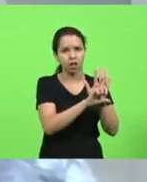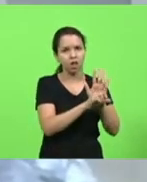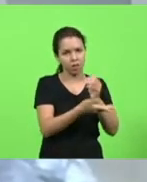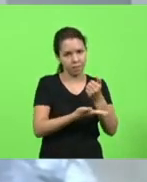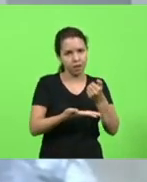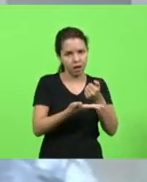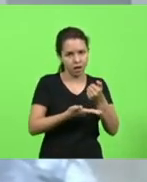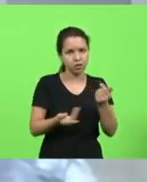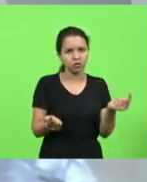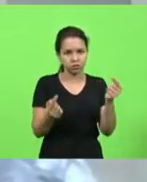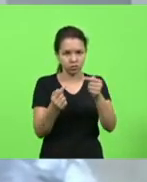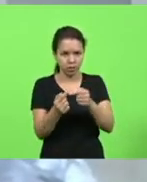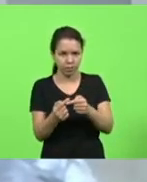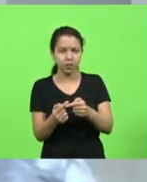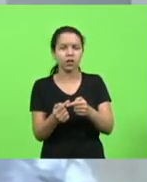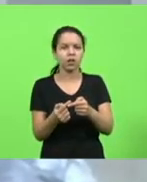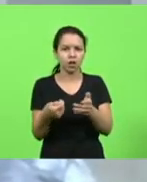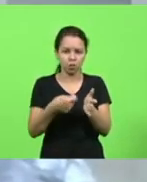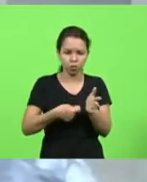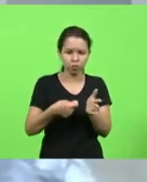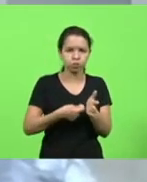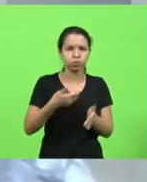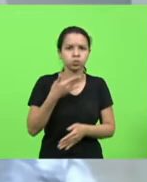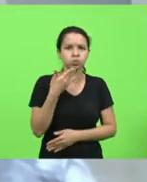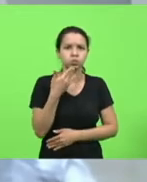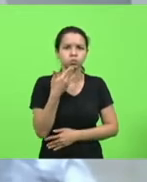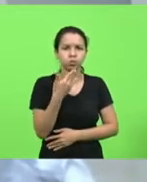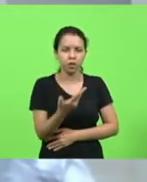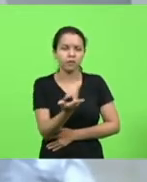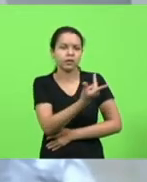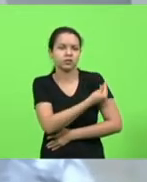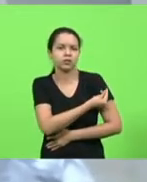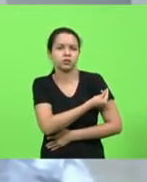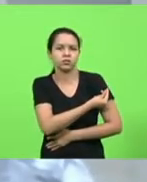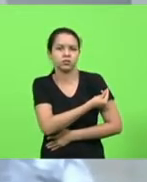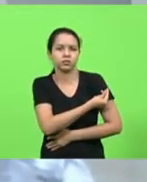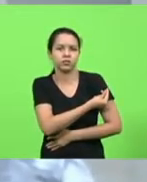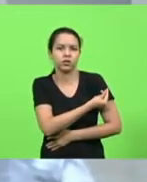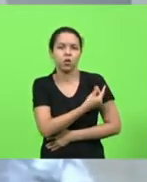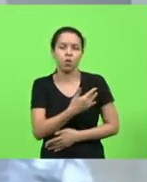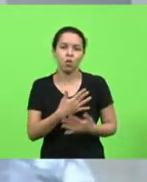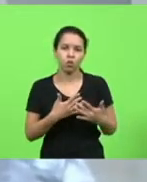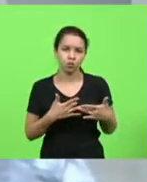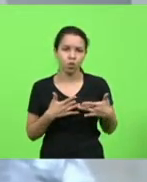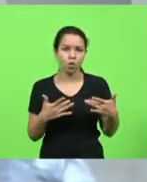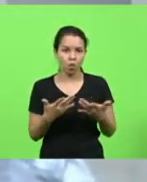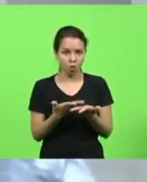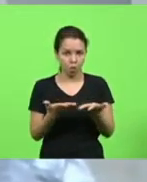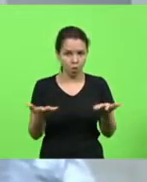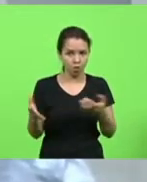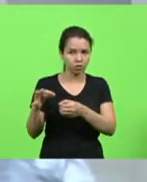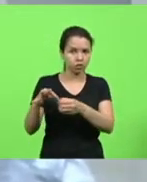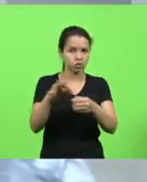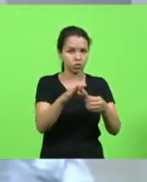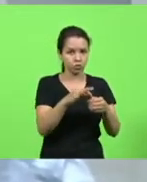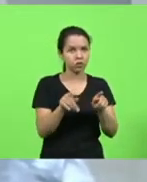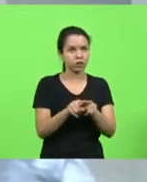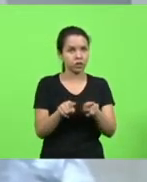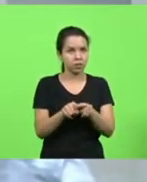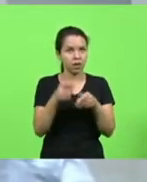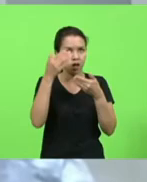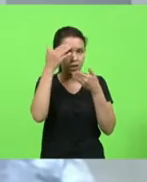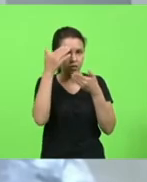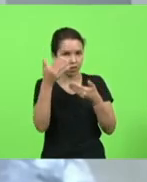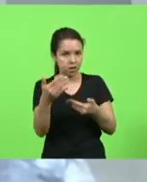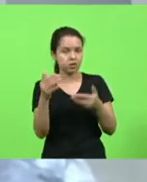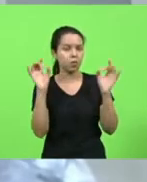buscar e de pleitear a vacinação de imediato. Então, me solidarizo aí às demais instituições e agradeço aqui a